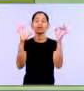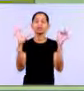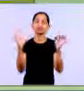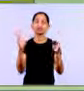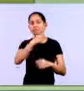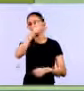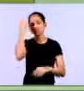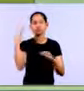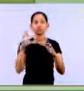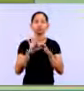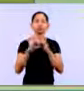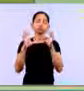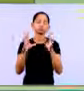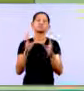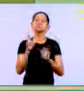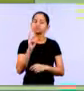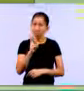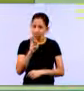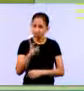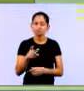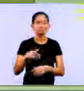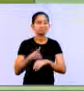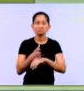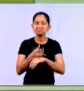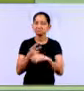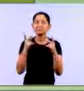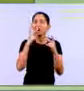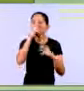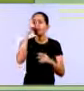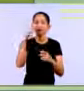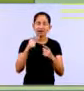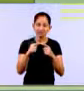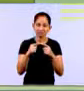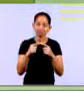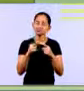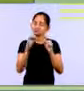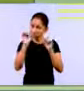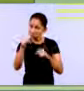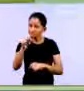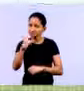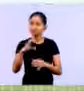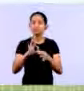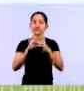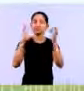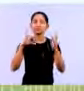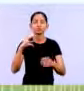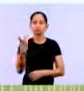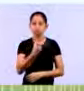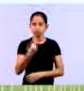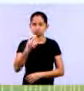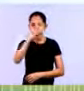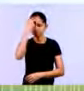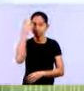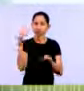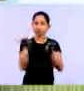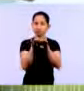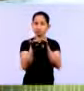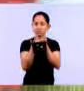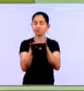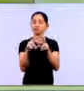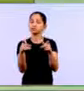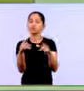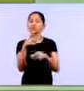de se locomover dentro do Estado brasileiro. Então, esse é o principal objetivo do princípio da liberdade de tráfego.